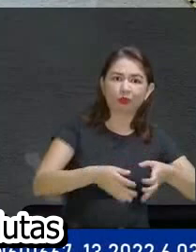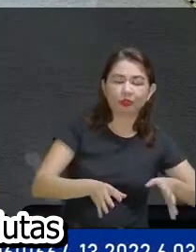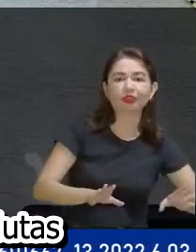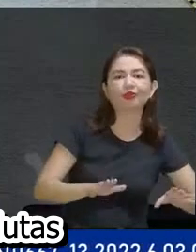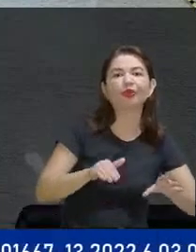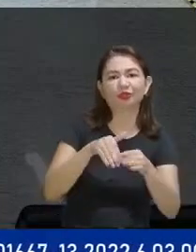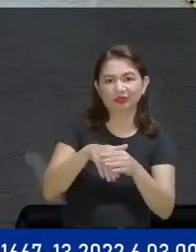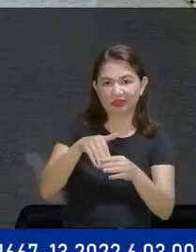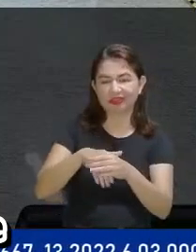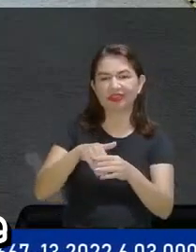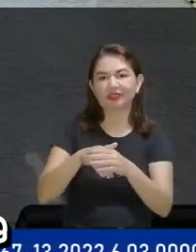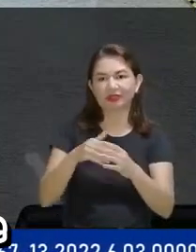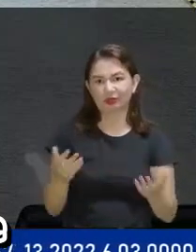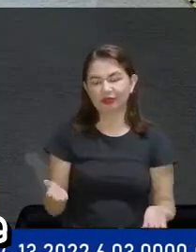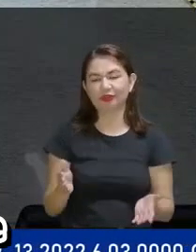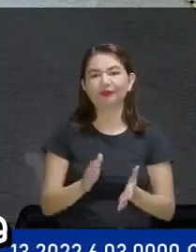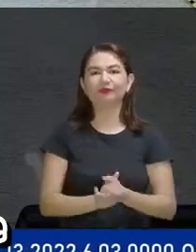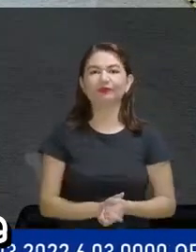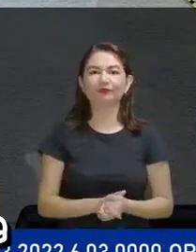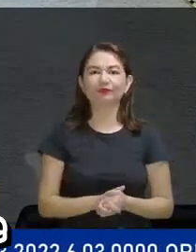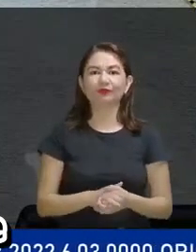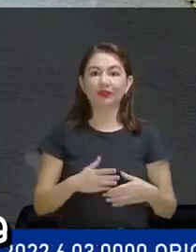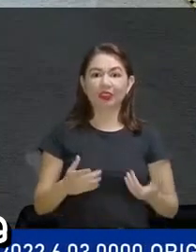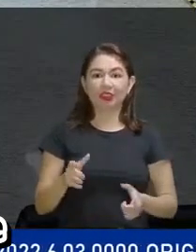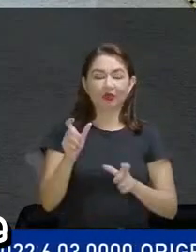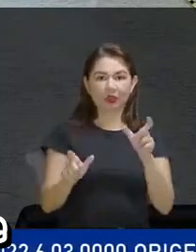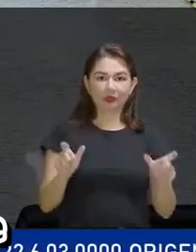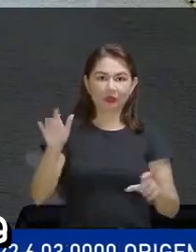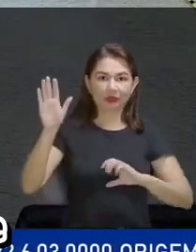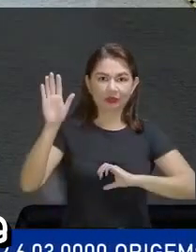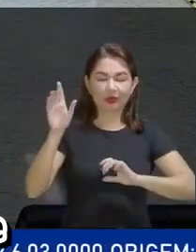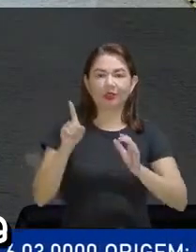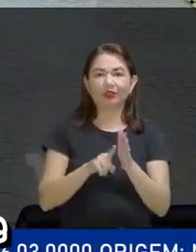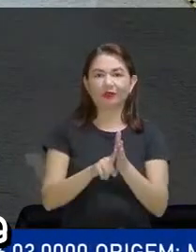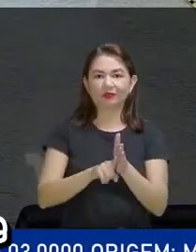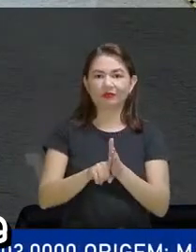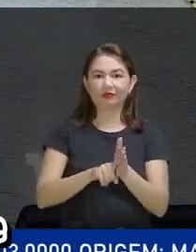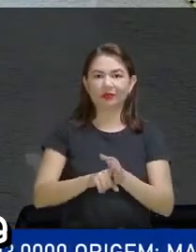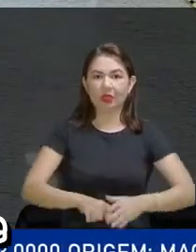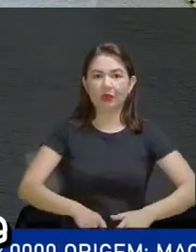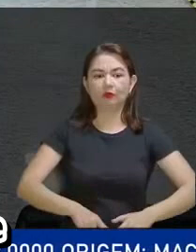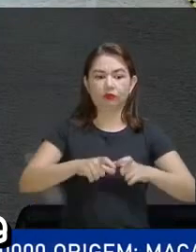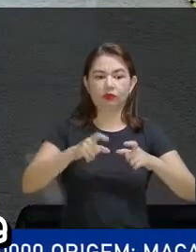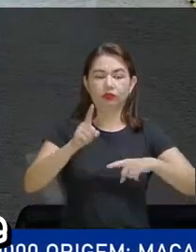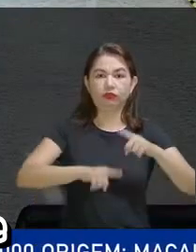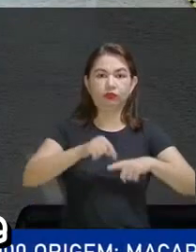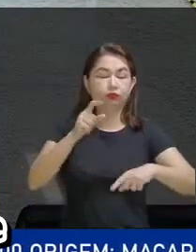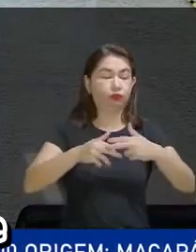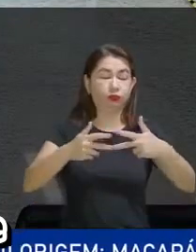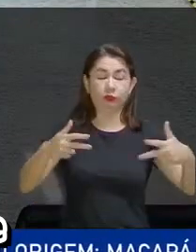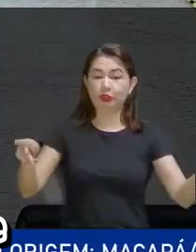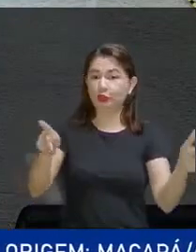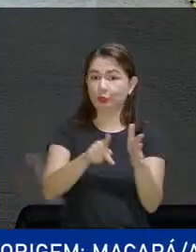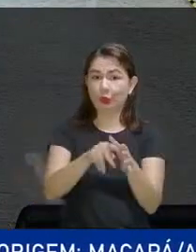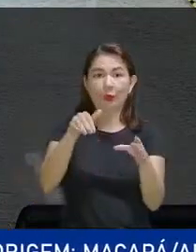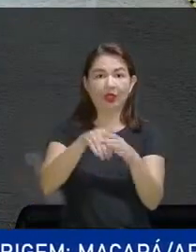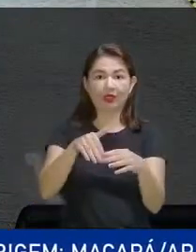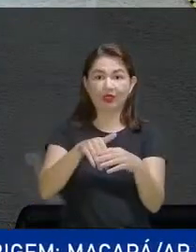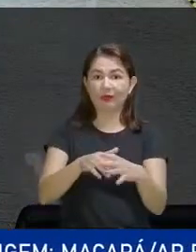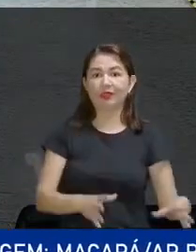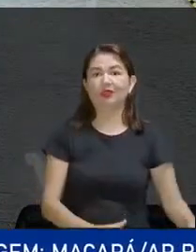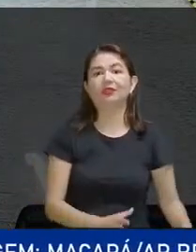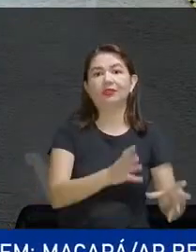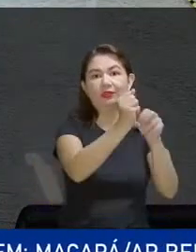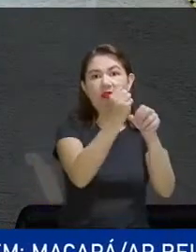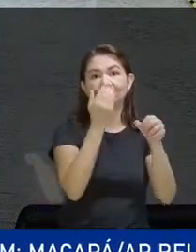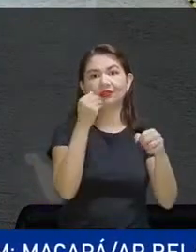das eleições. Os candidatos periciados, a elevada quantidade de santinhos e cestas básicas, bem como as